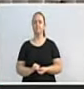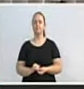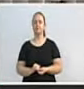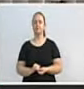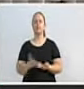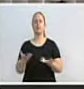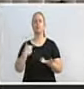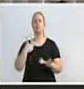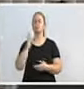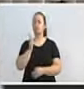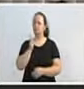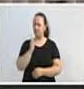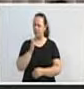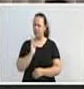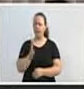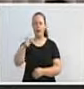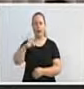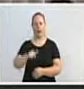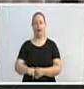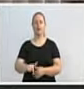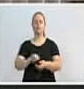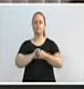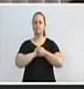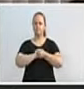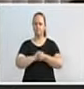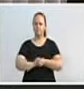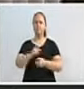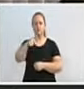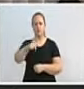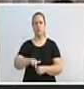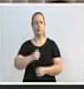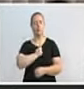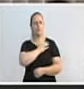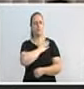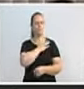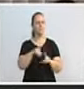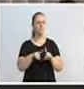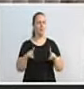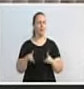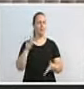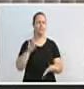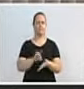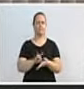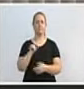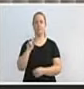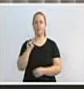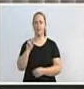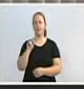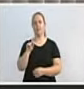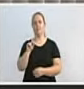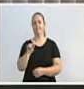já falei as mesmas palavras, Vossa Excelência, parabenizar o governo, a eleição do prefeito Napoleão, mas o fato é que a